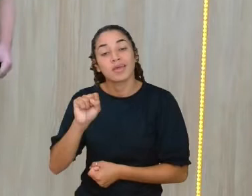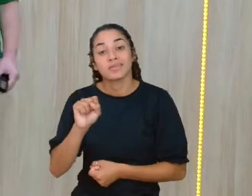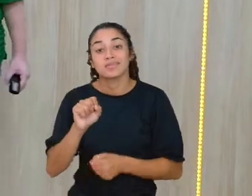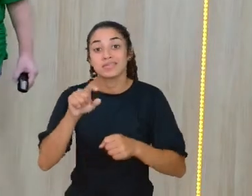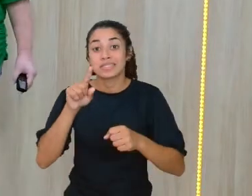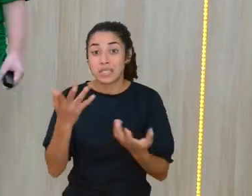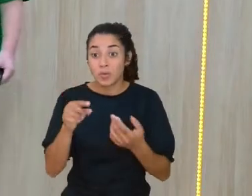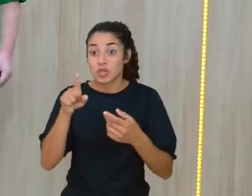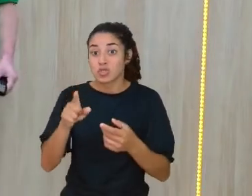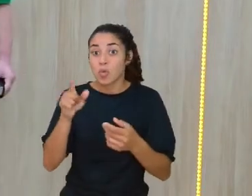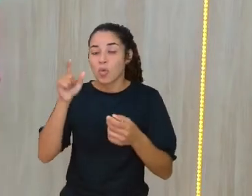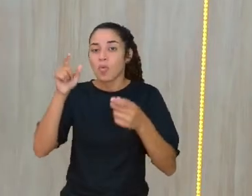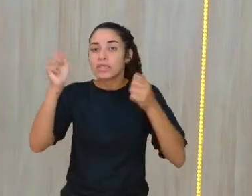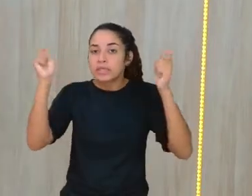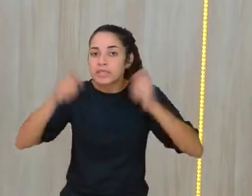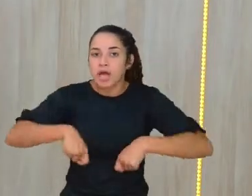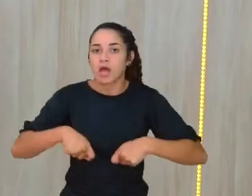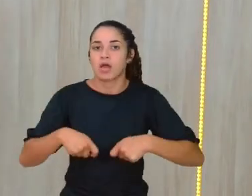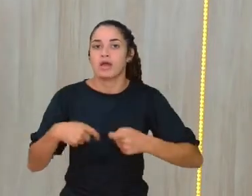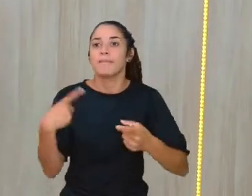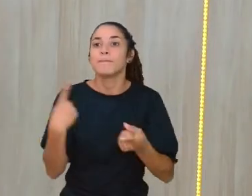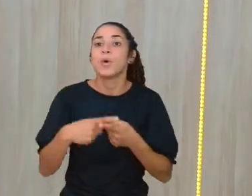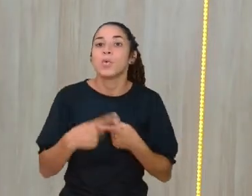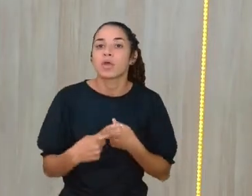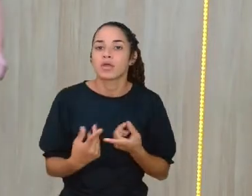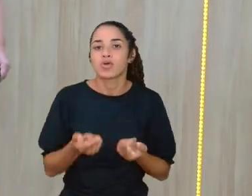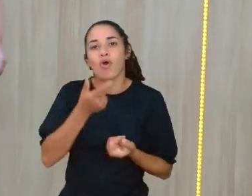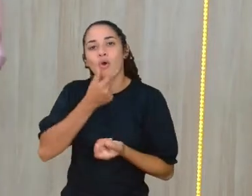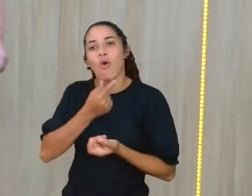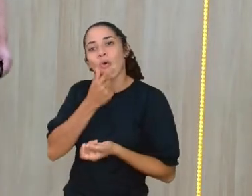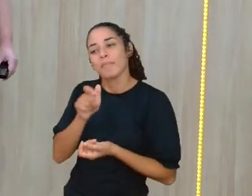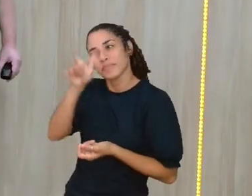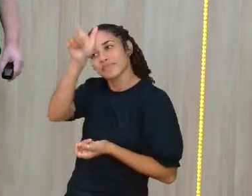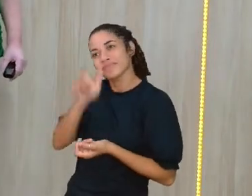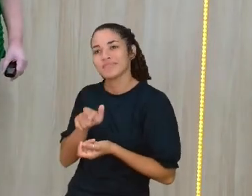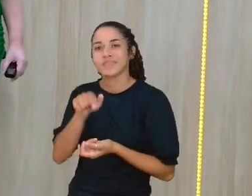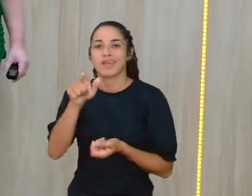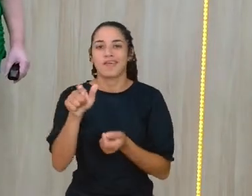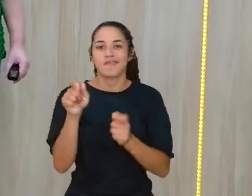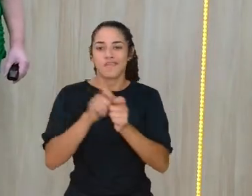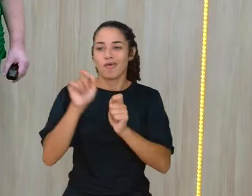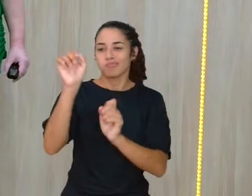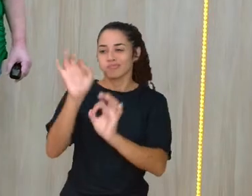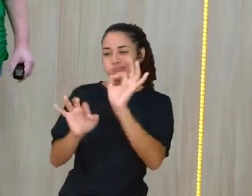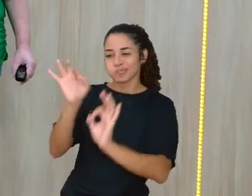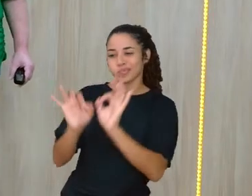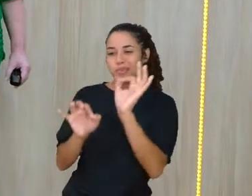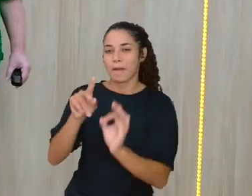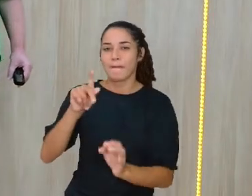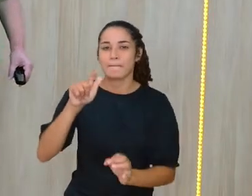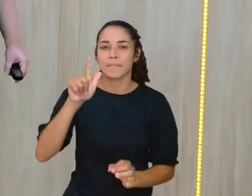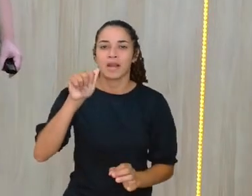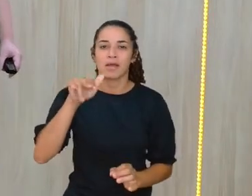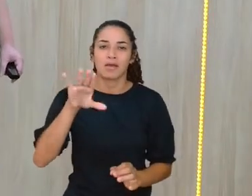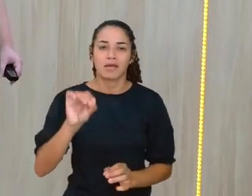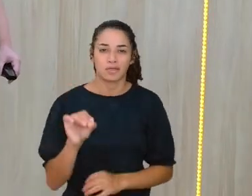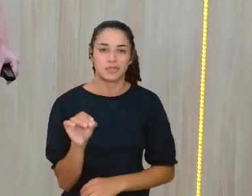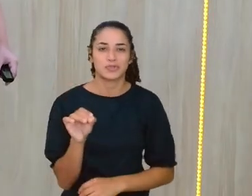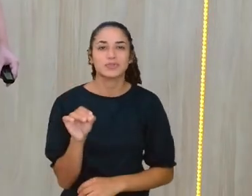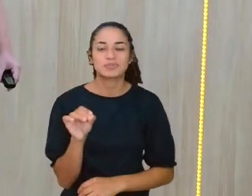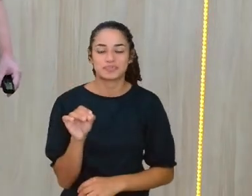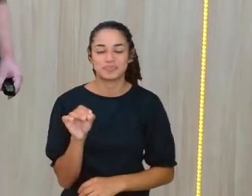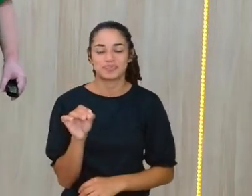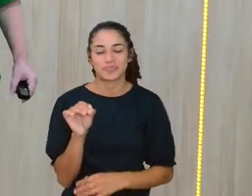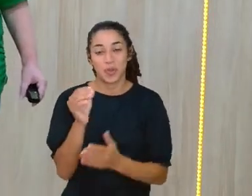possível porque Descartes fez o plano cartesiano. Então, a partir do